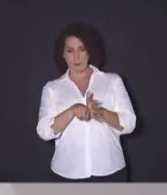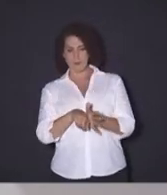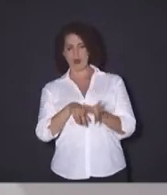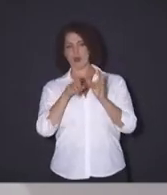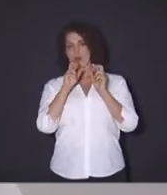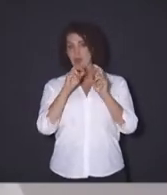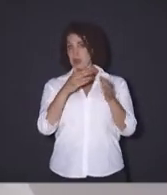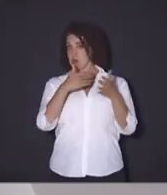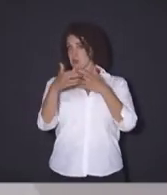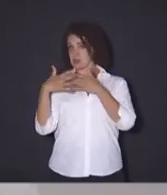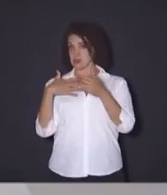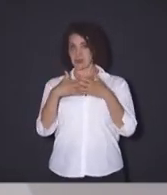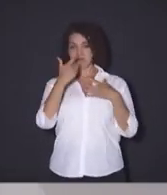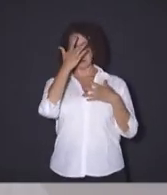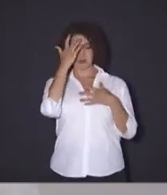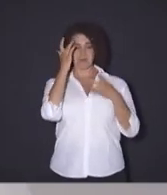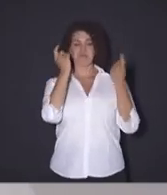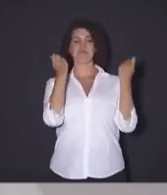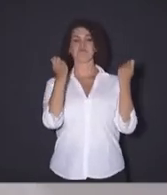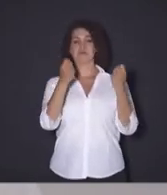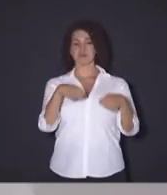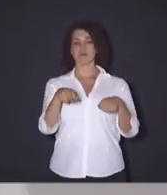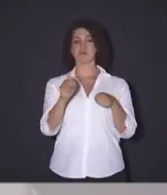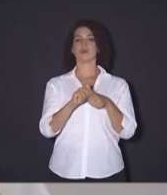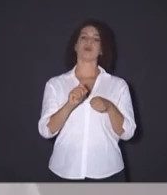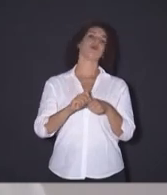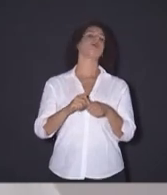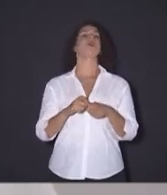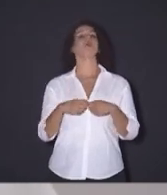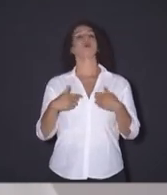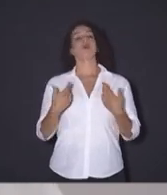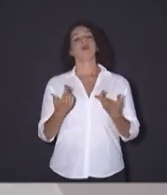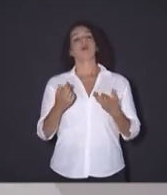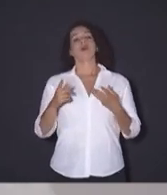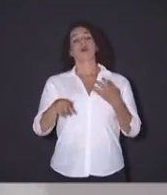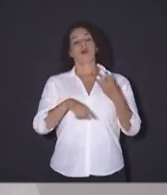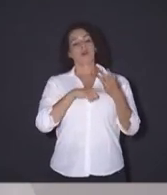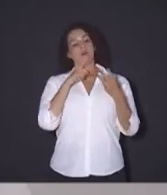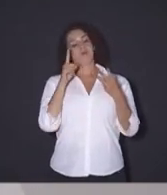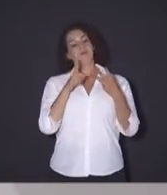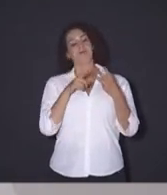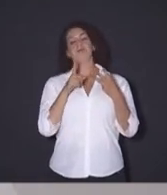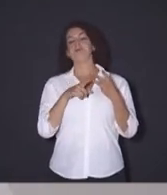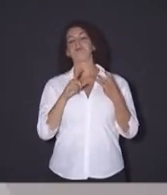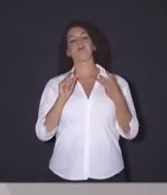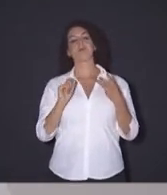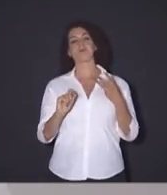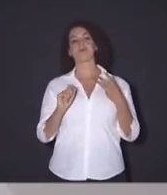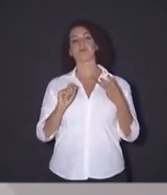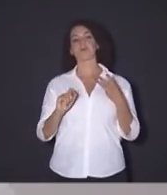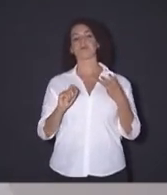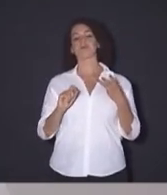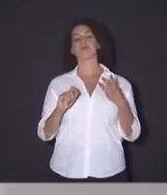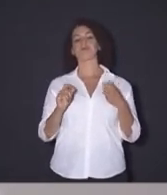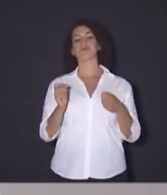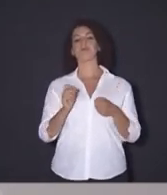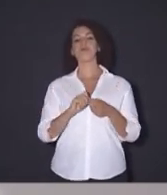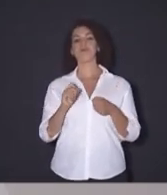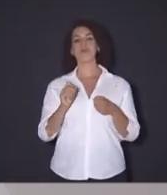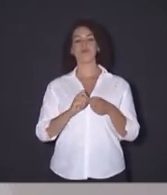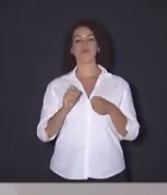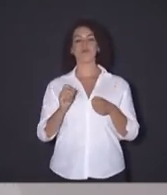feito com qualquer um no seu dia a dia a gente tem um segundo um terceiro passo é construir